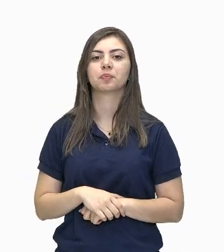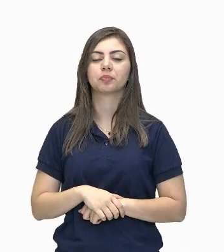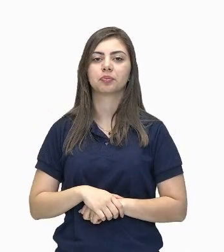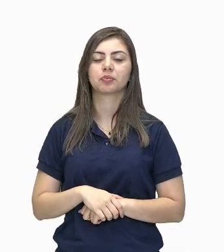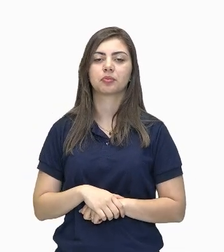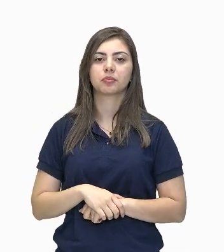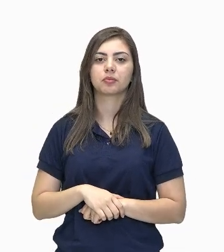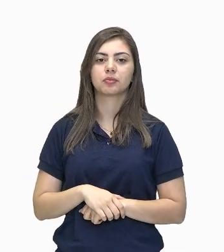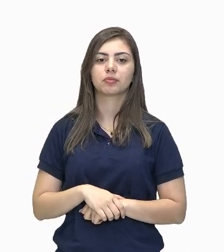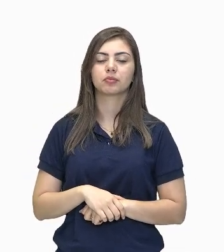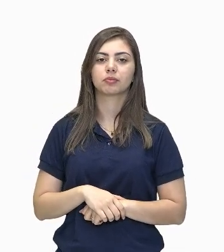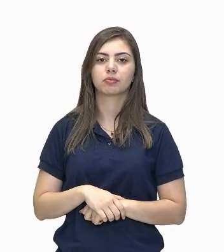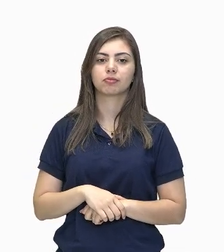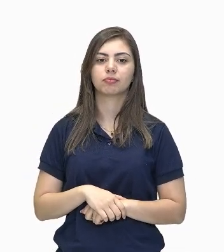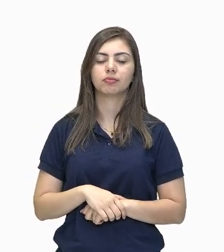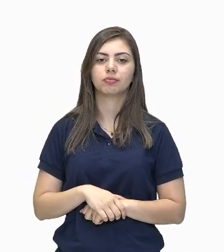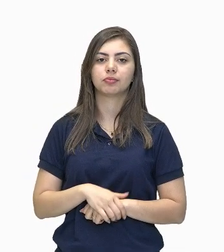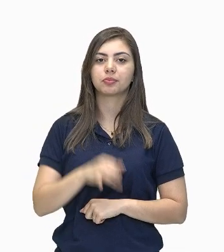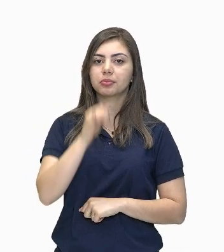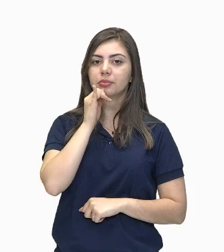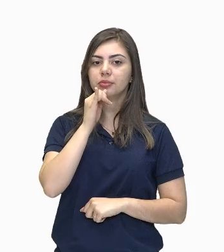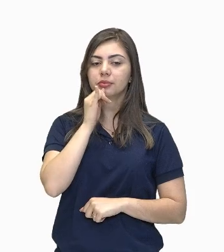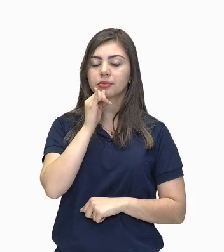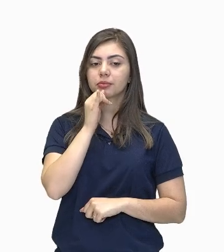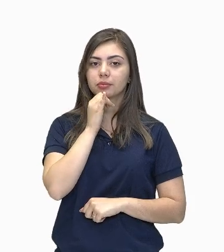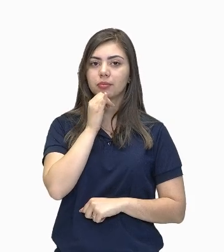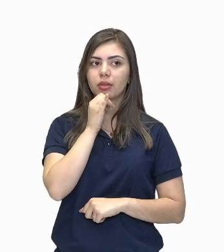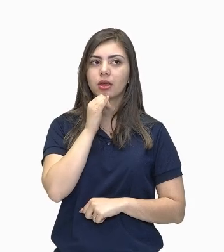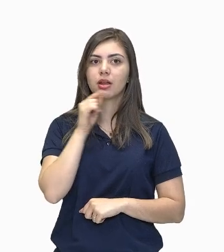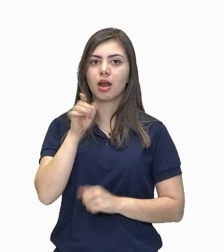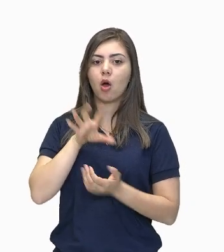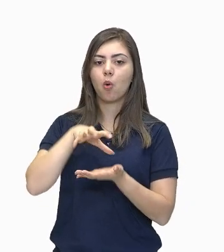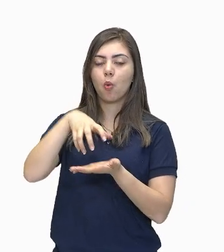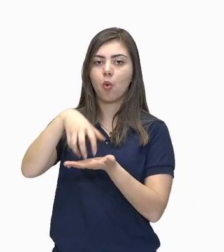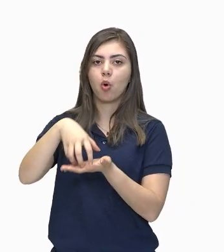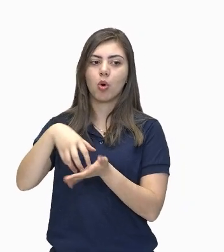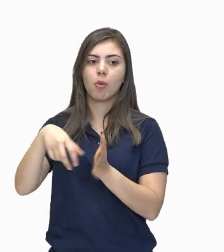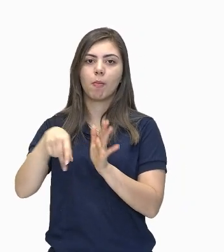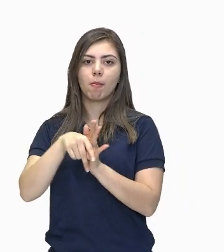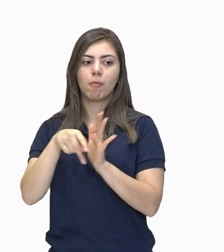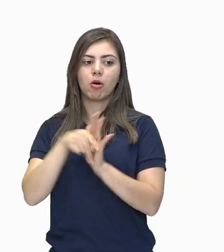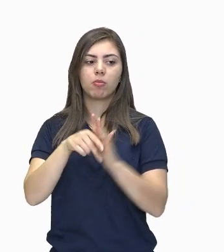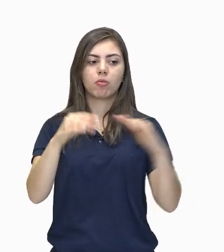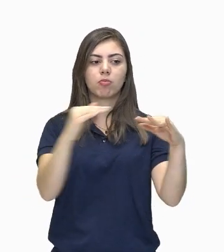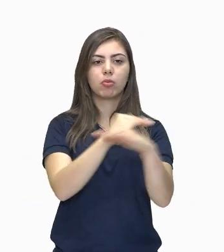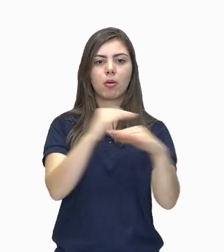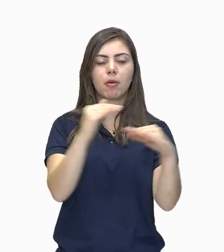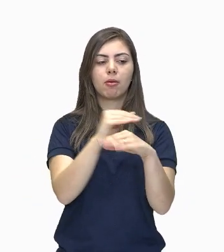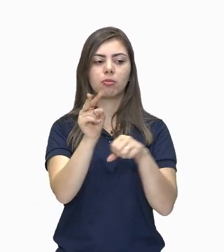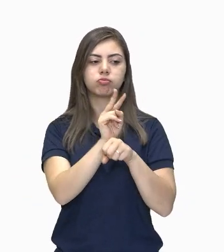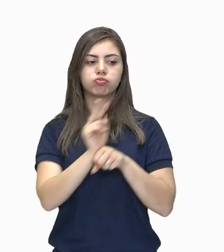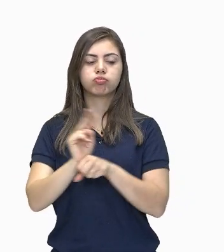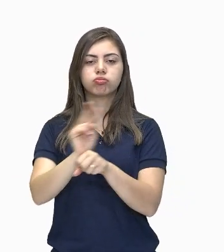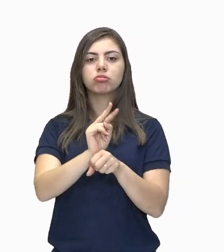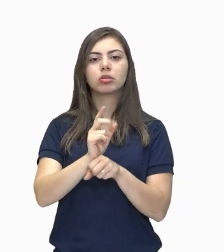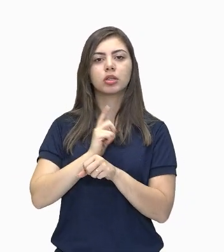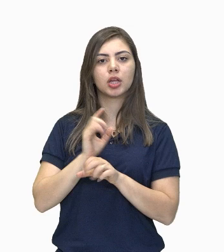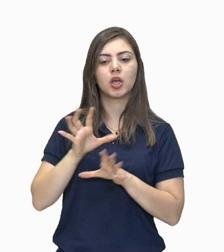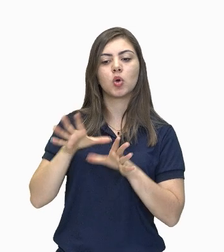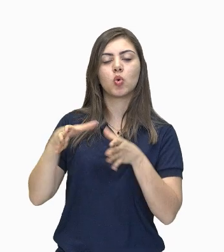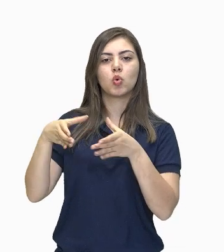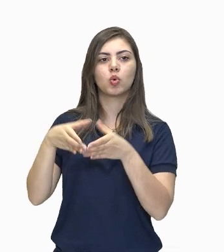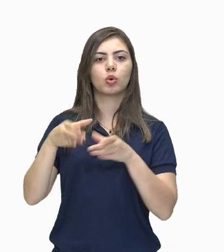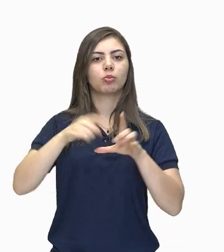direta. Os órgãos de trânsito, eles têm um setor lá de estatística. Qual é a